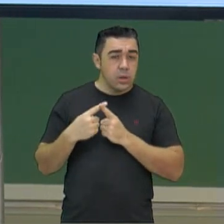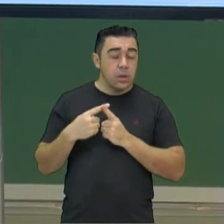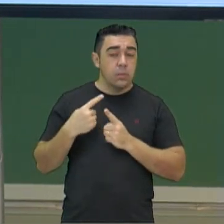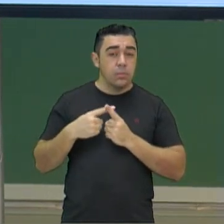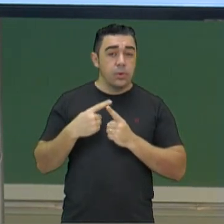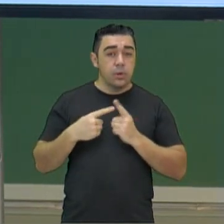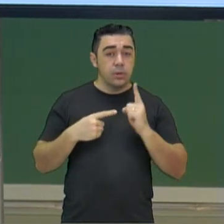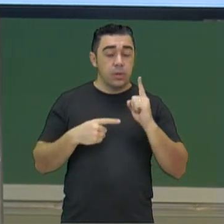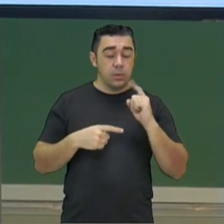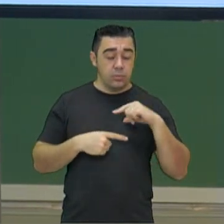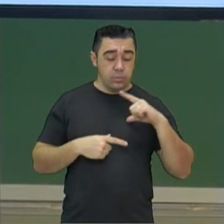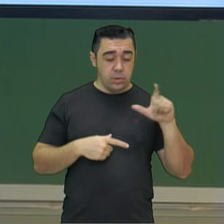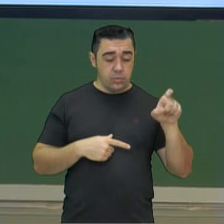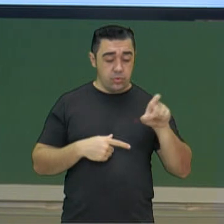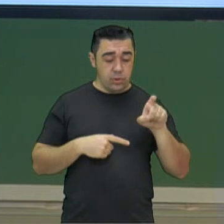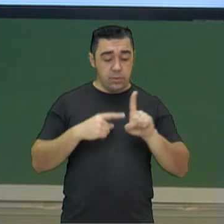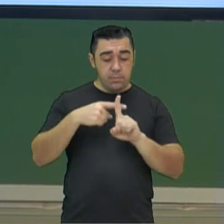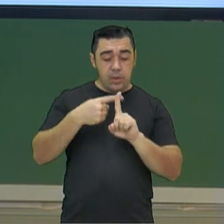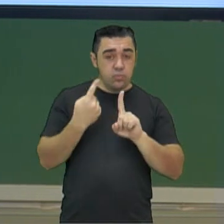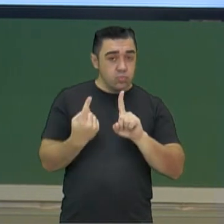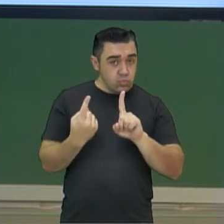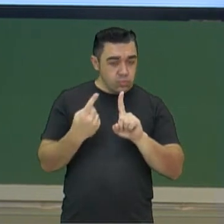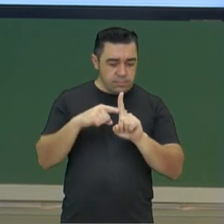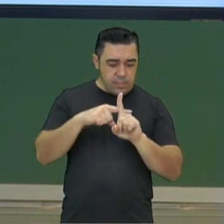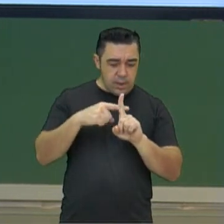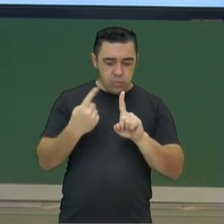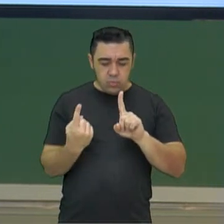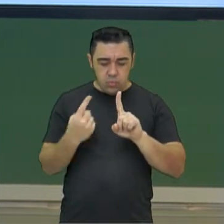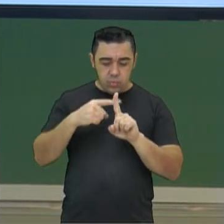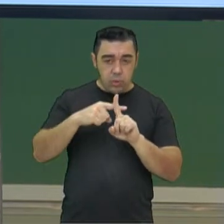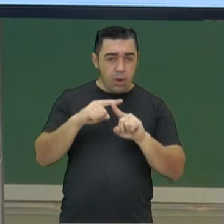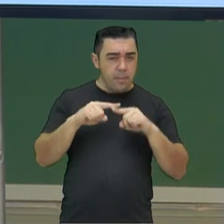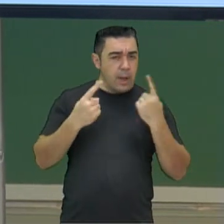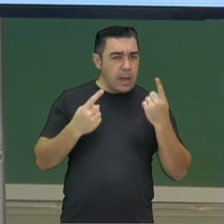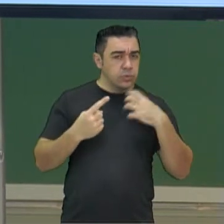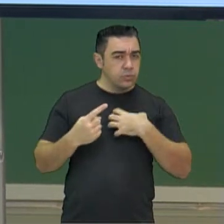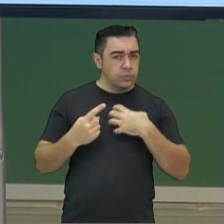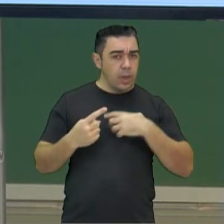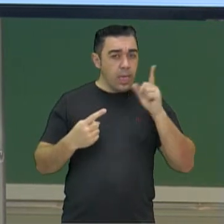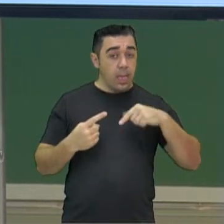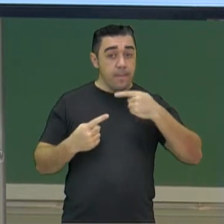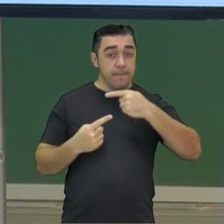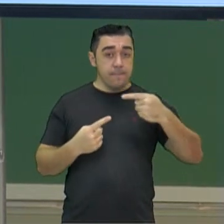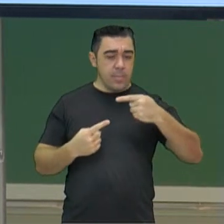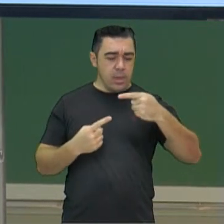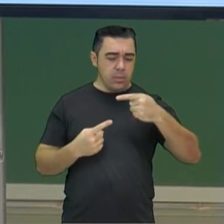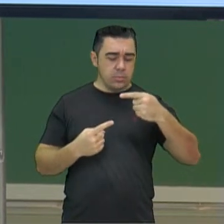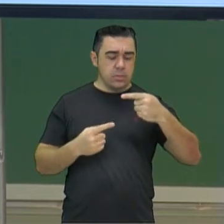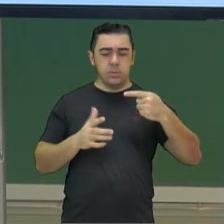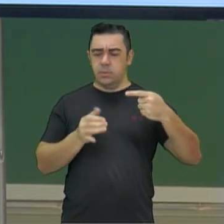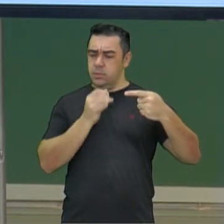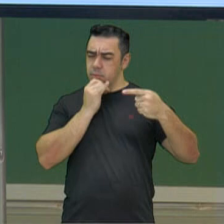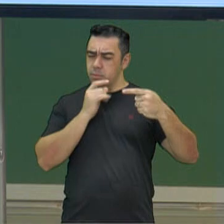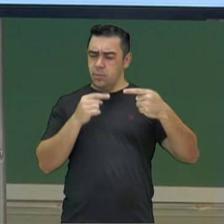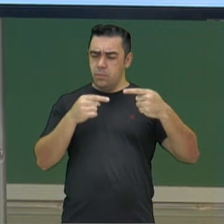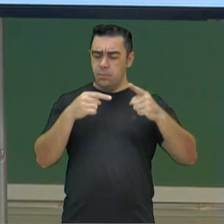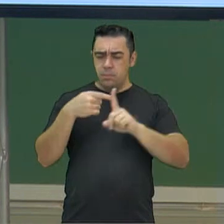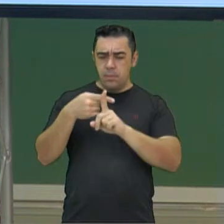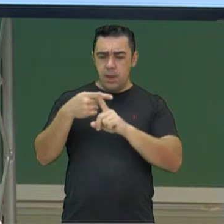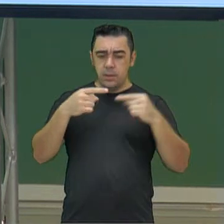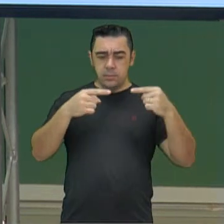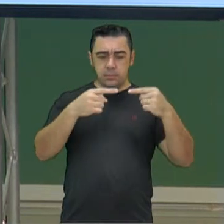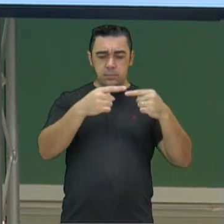aqui eu tenho x mais 1. Só que o modelo da equação é y menos o x do